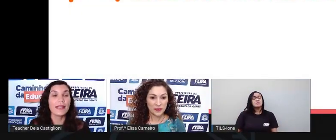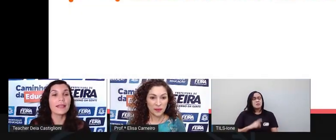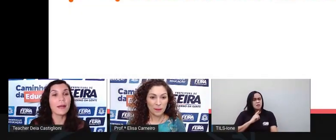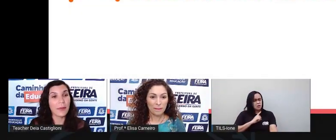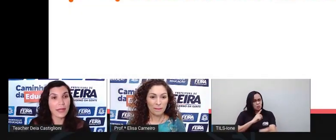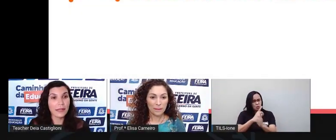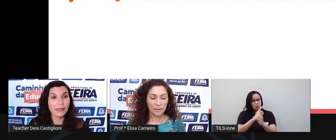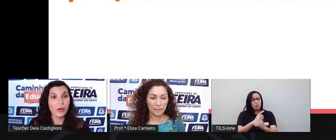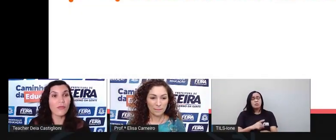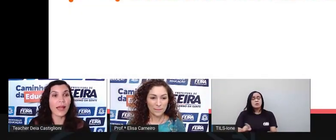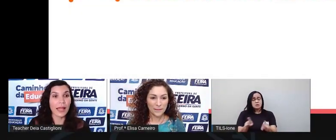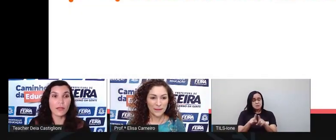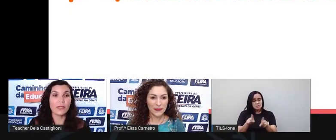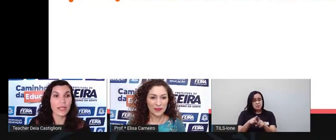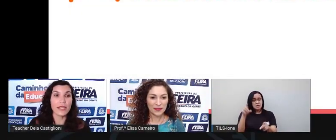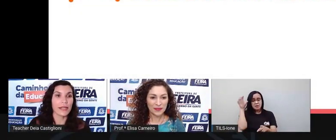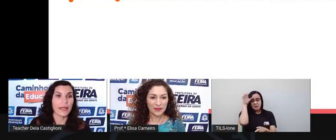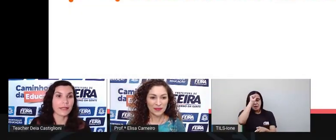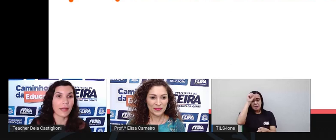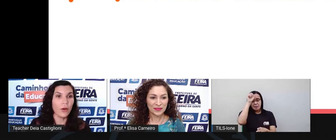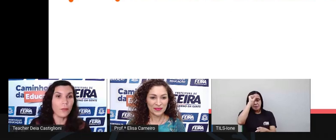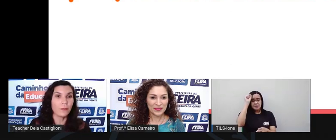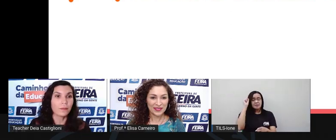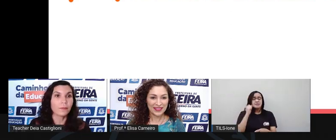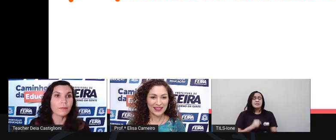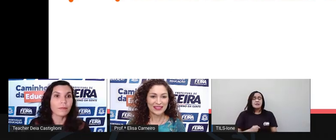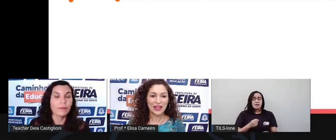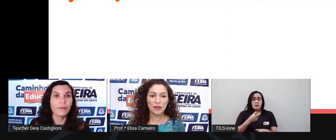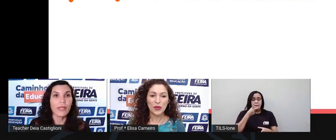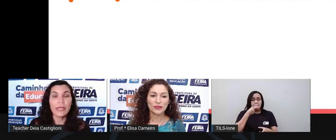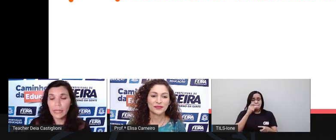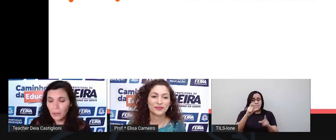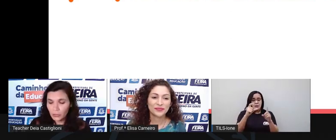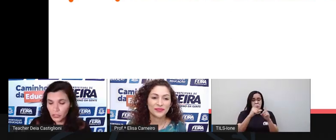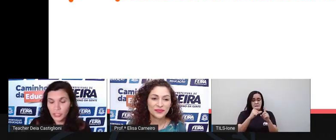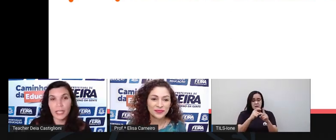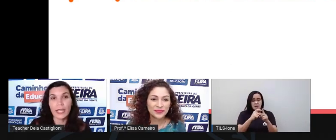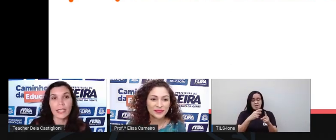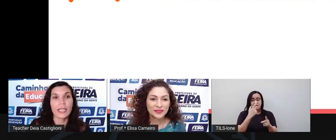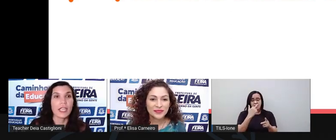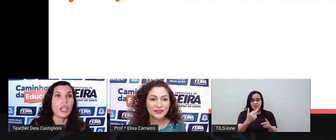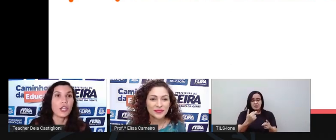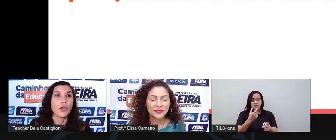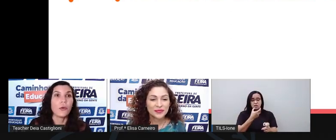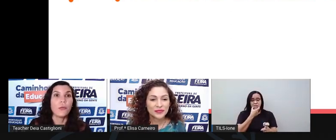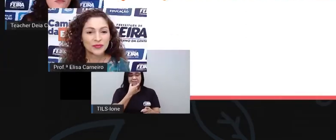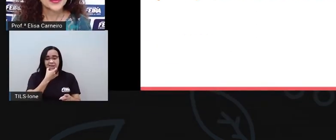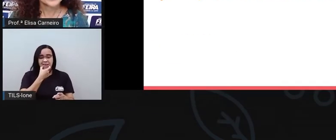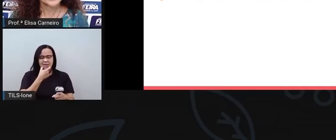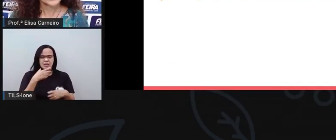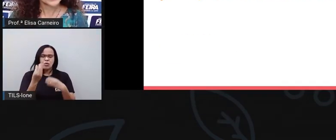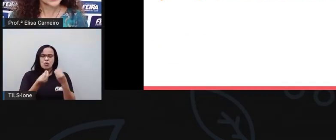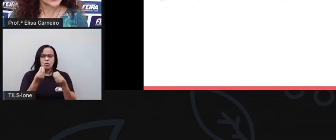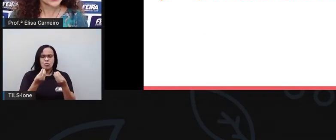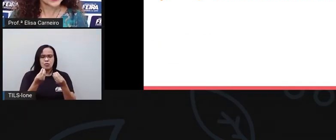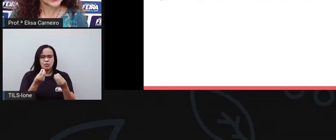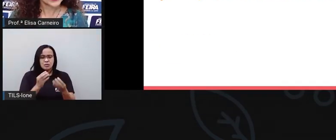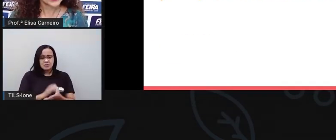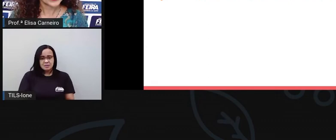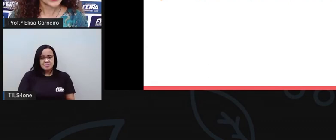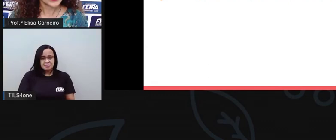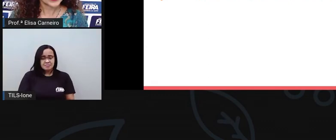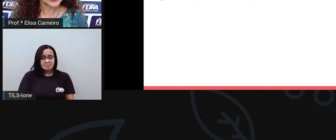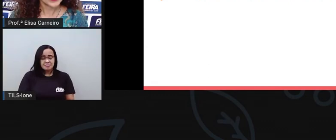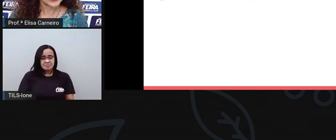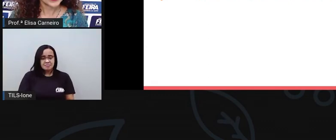eles também são falados em inglês, tá bom? Tá bom. Então a gente tem aqui um animal,